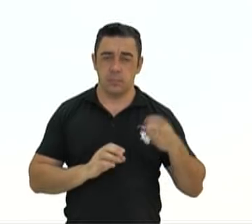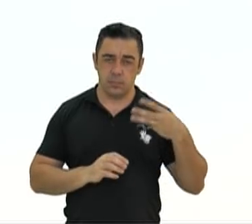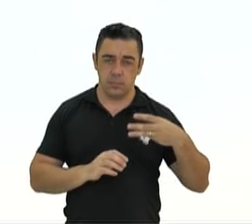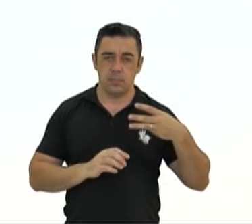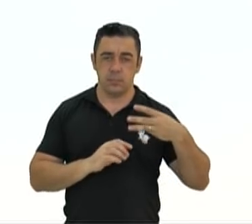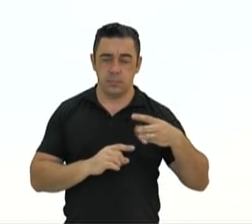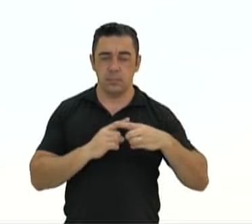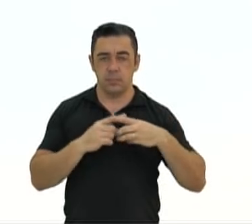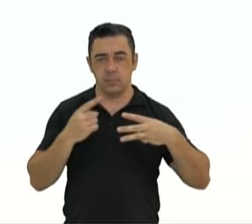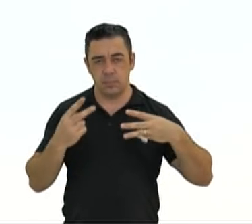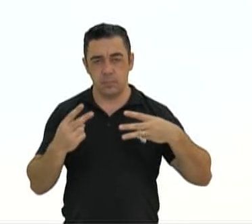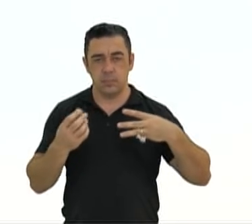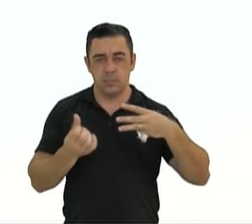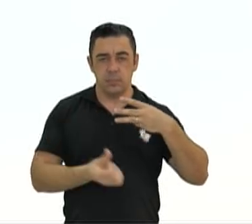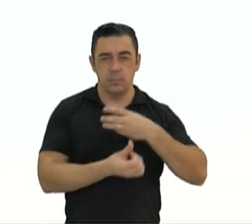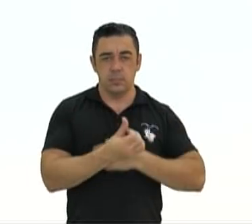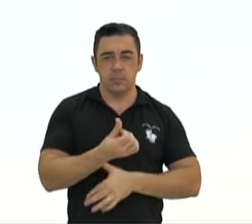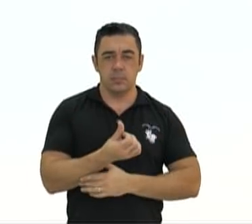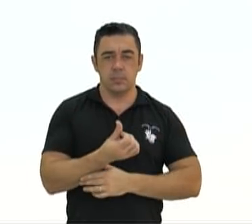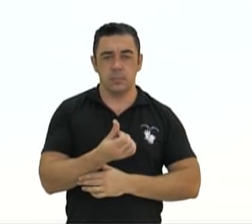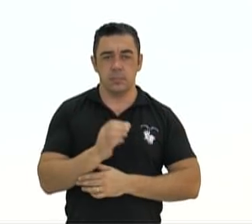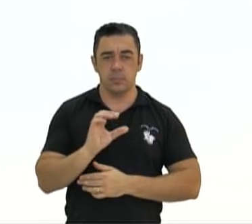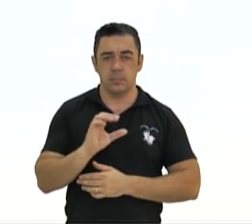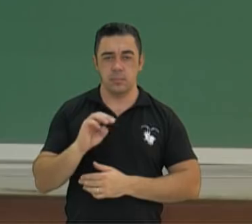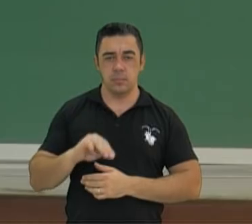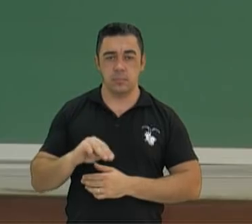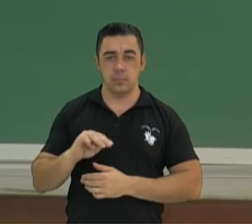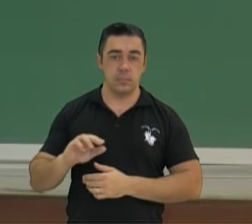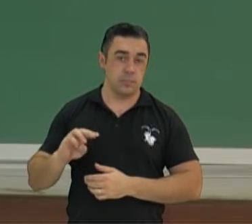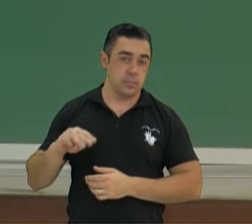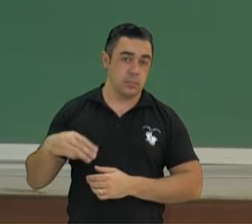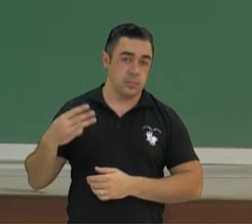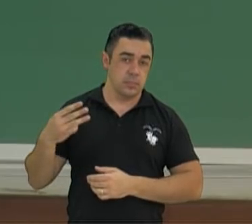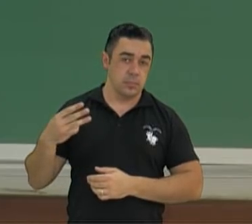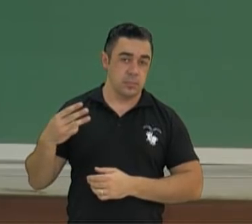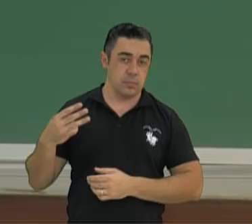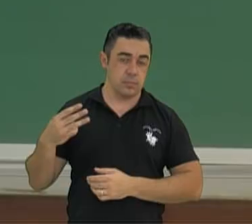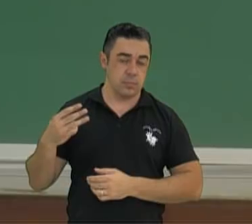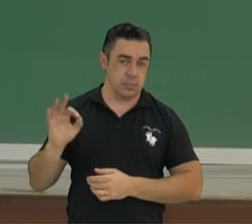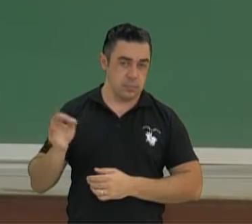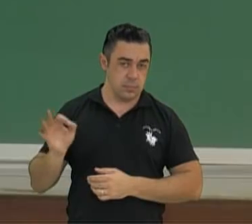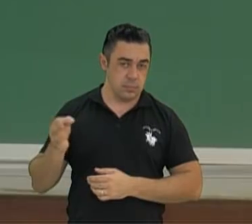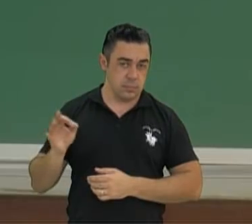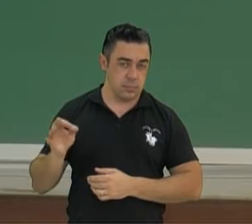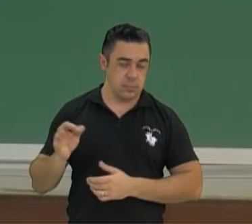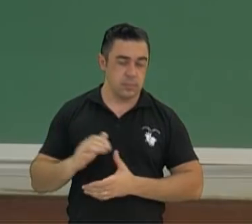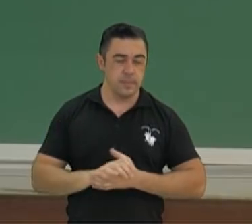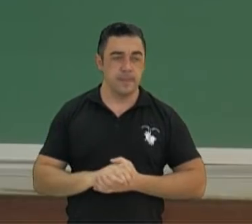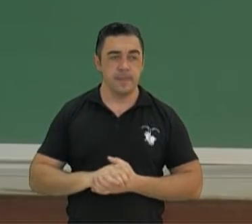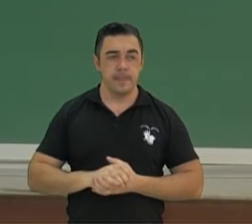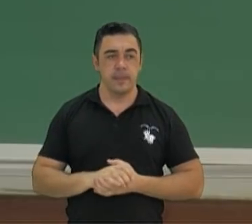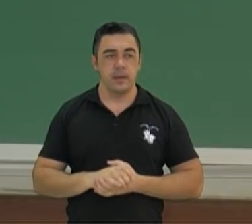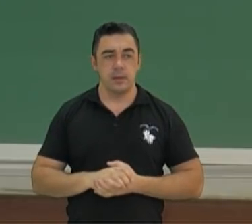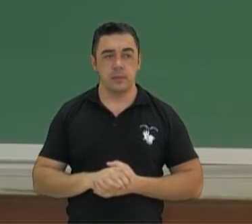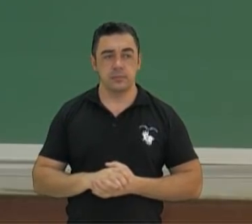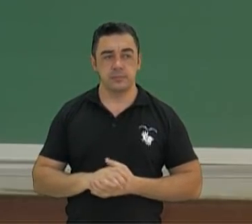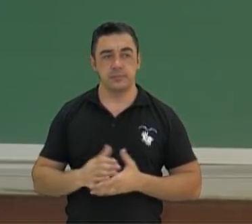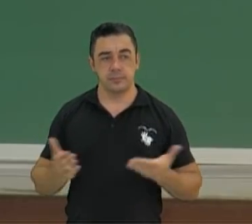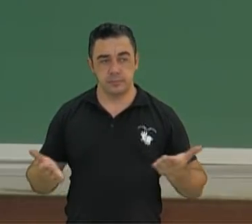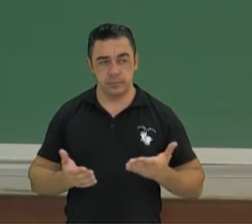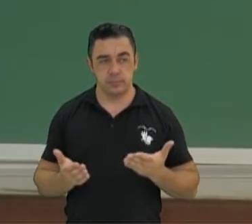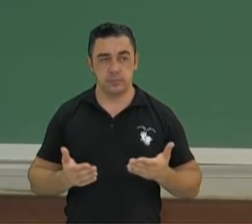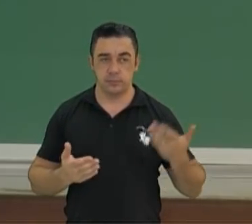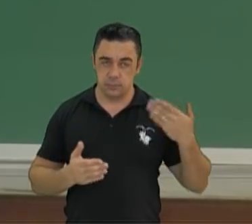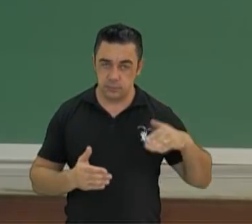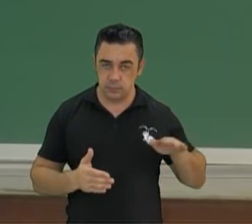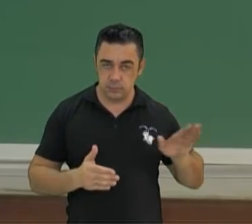3 e 3 vezes 2 dá 6. 6 centímetros cúbicos, porque nós já multiplicamos. Vamos